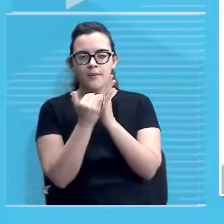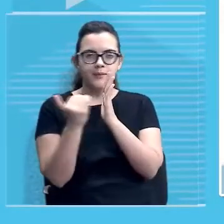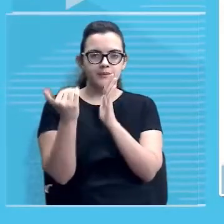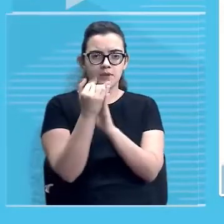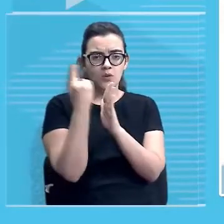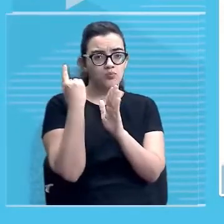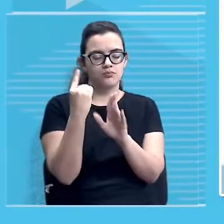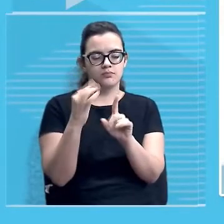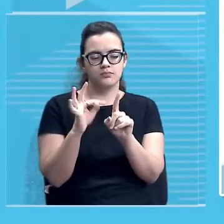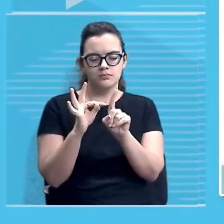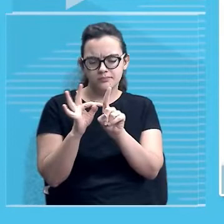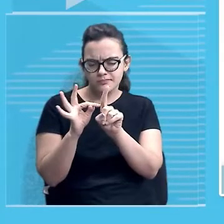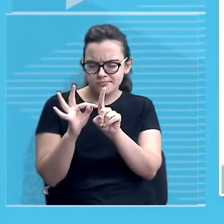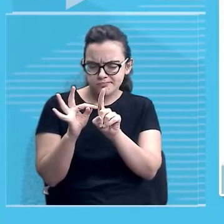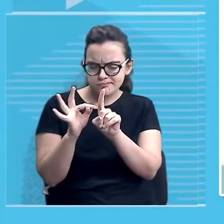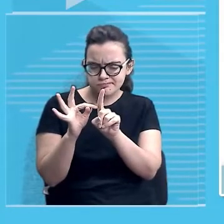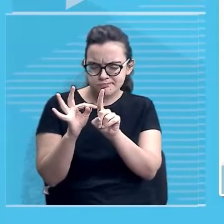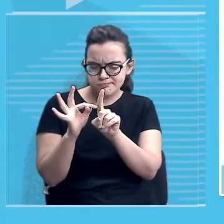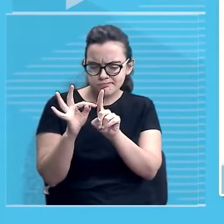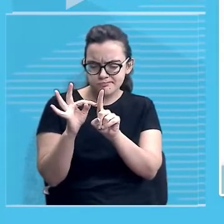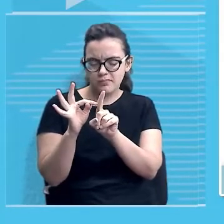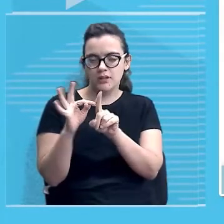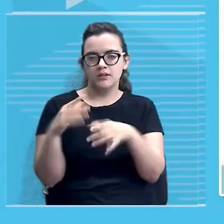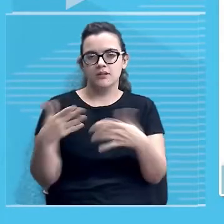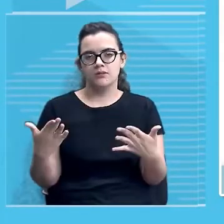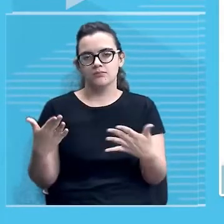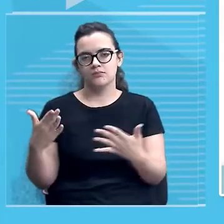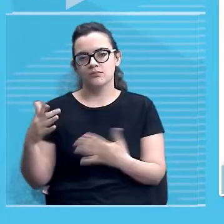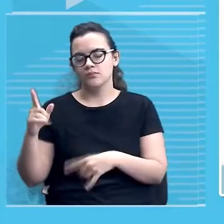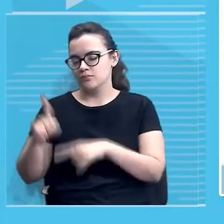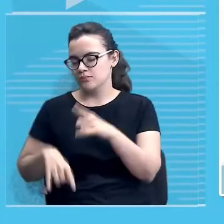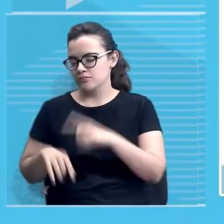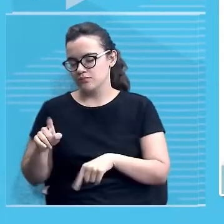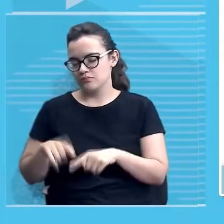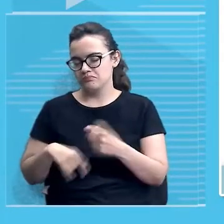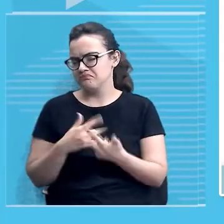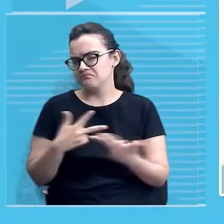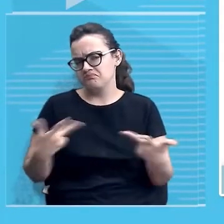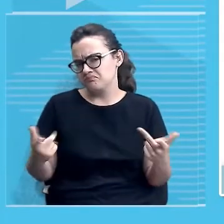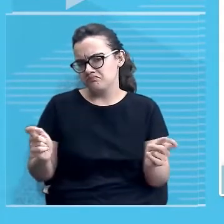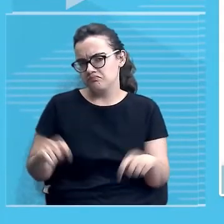que um corpo, que um material por completo